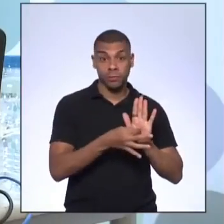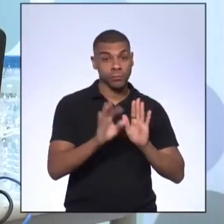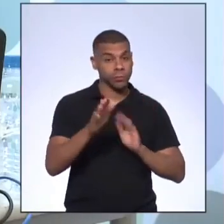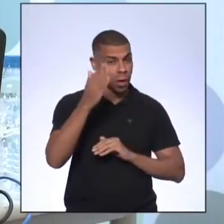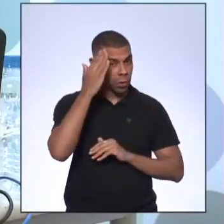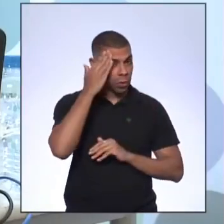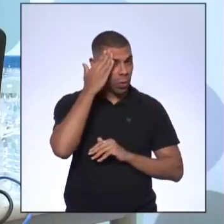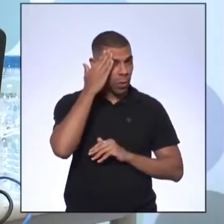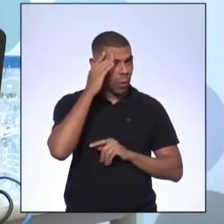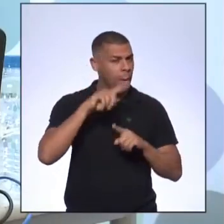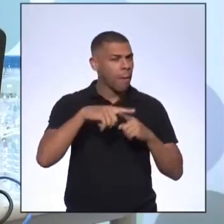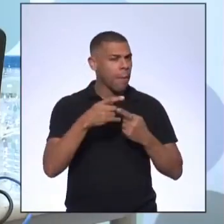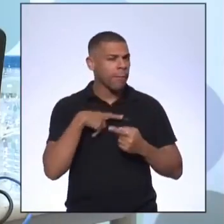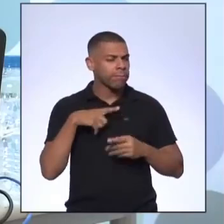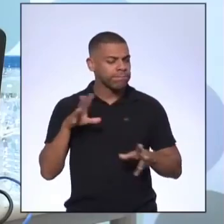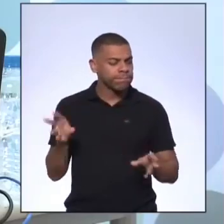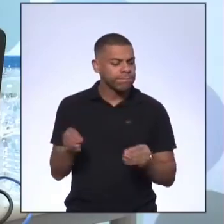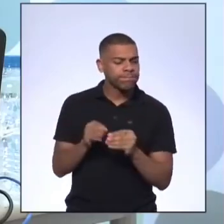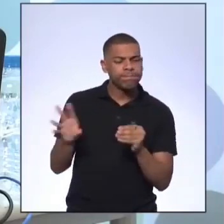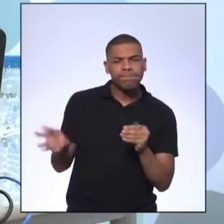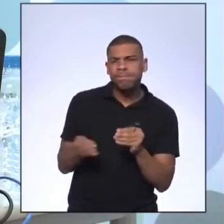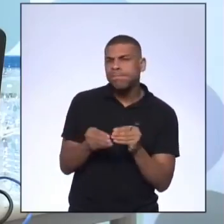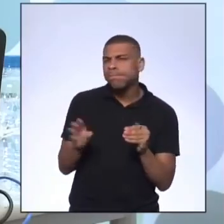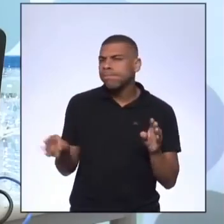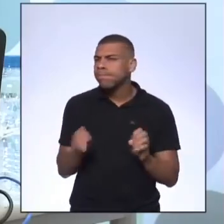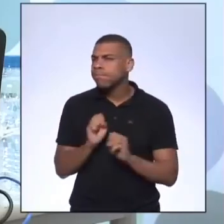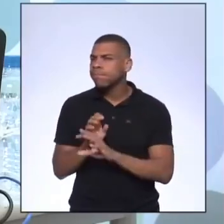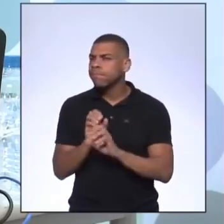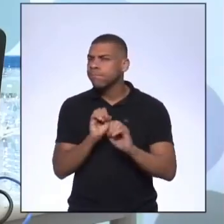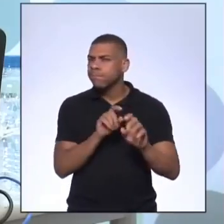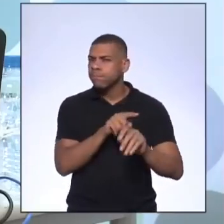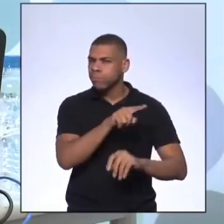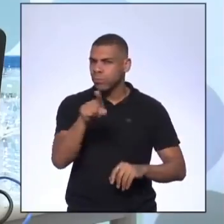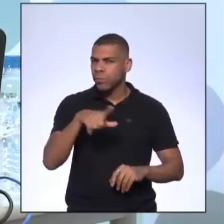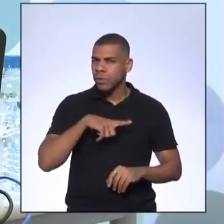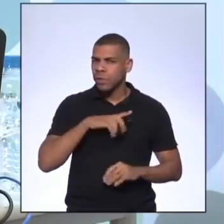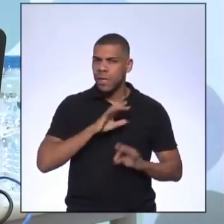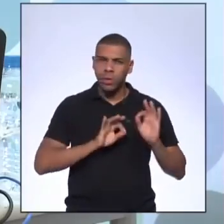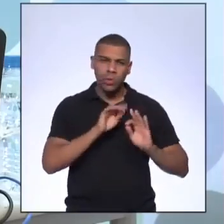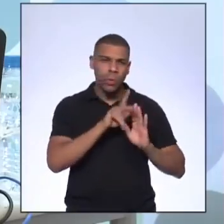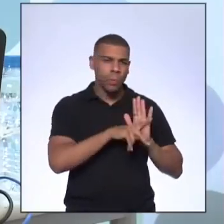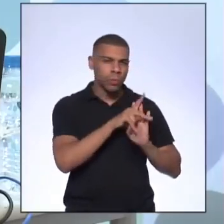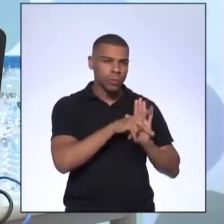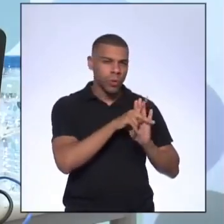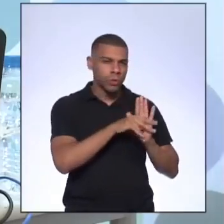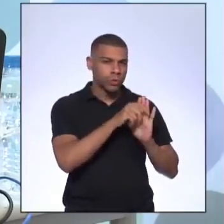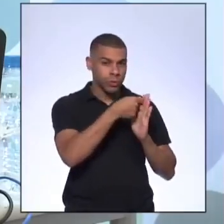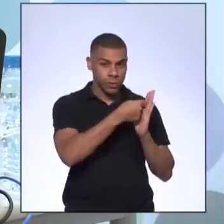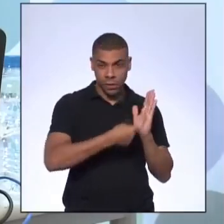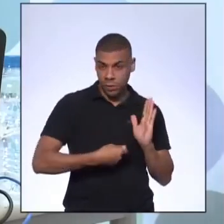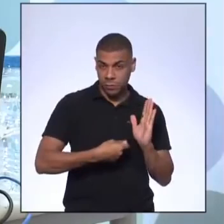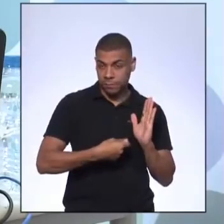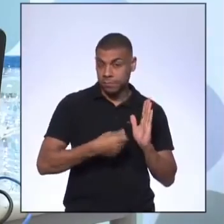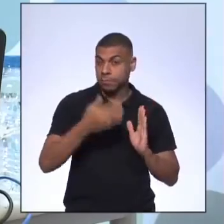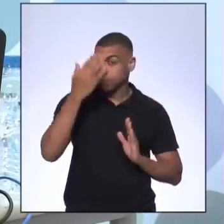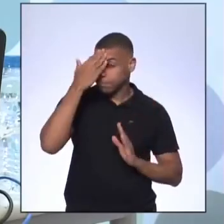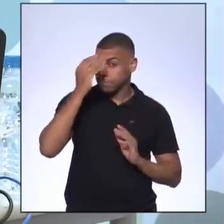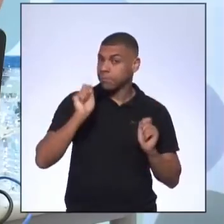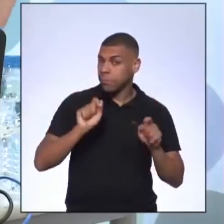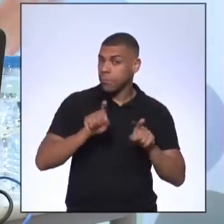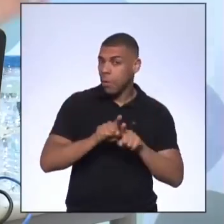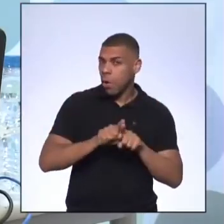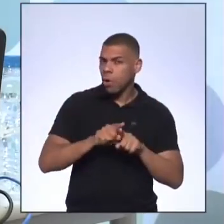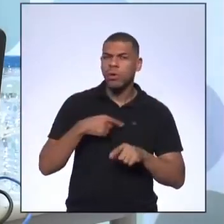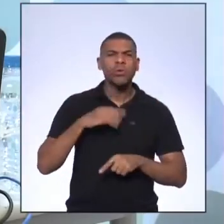a gente precisa sempre comentar, aprofundar, porque vocês não têm lá o projeto de texto, vocês já fizeram? Então, vocês podem fazer daquele